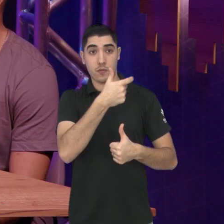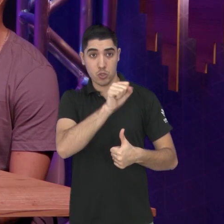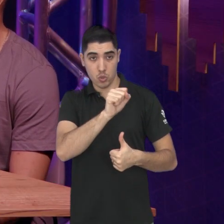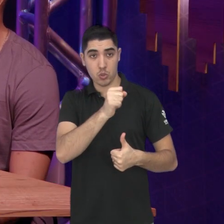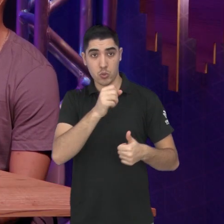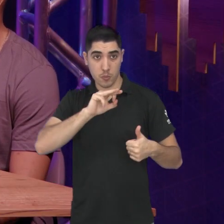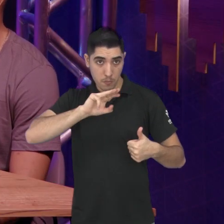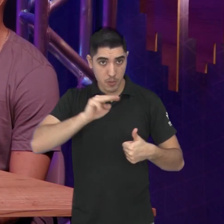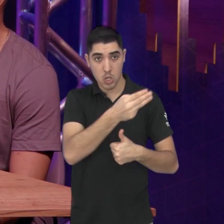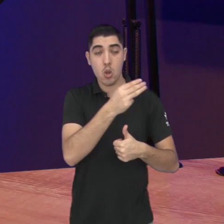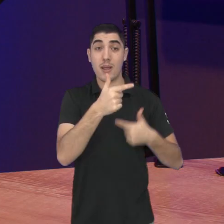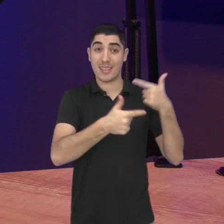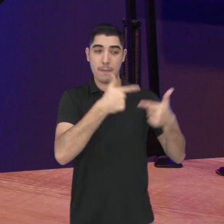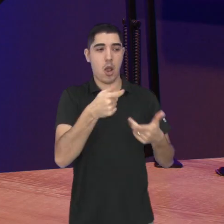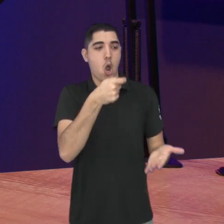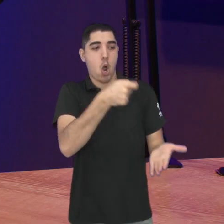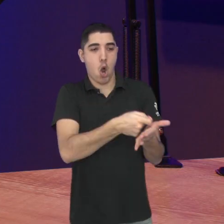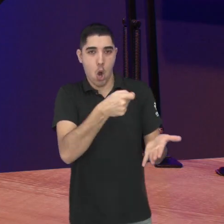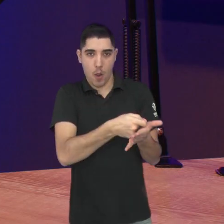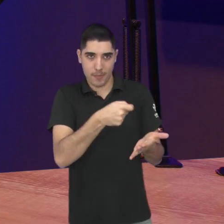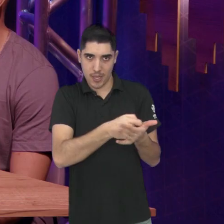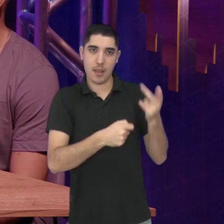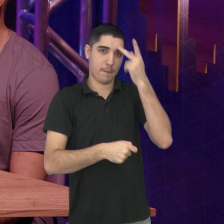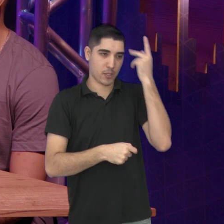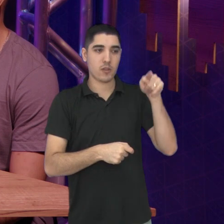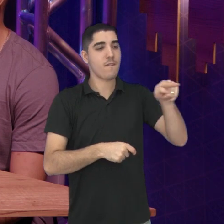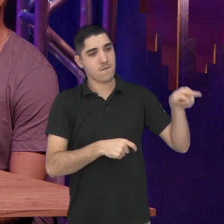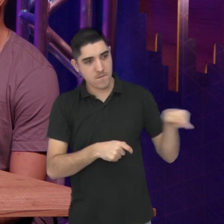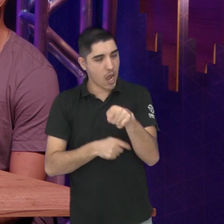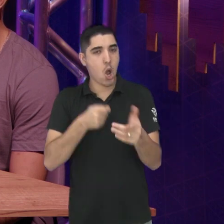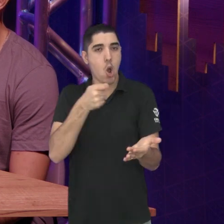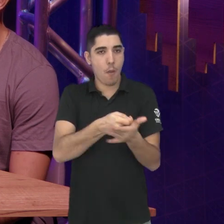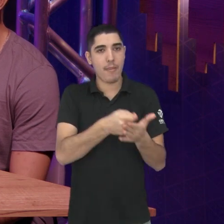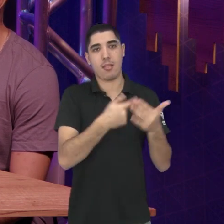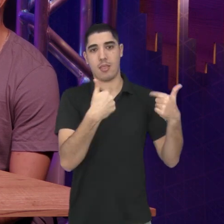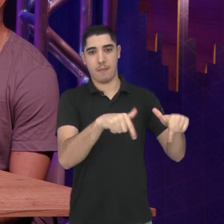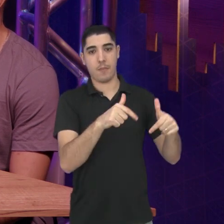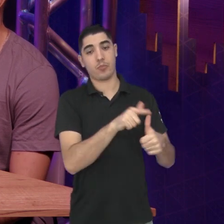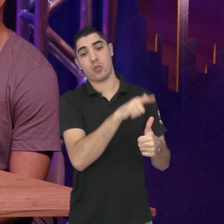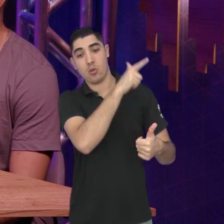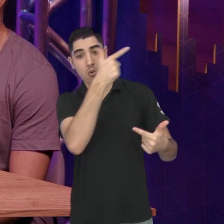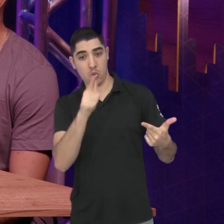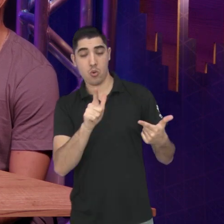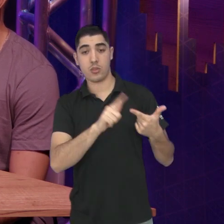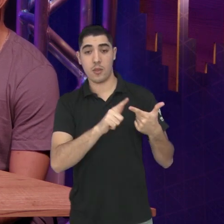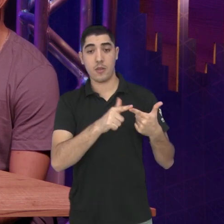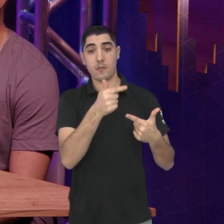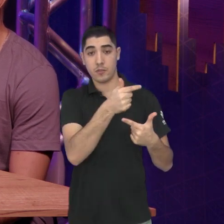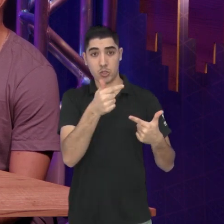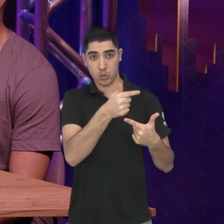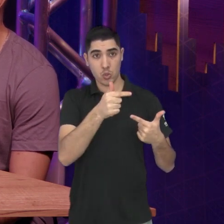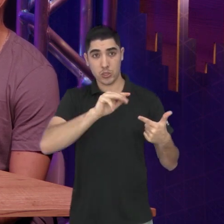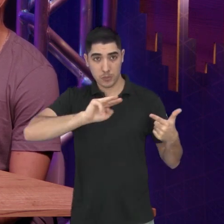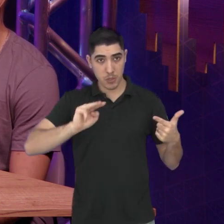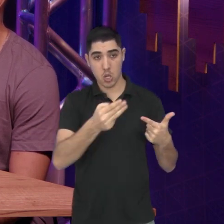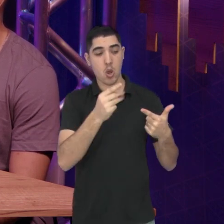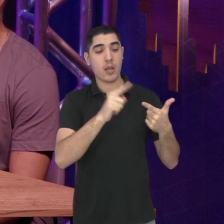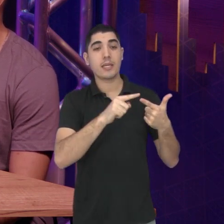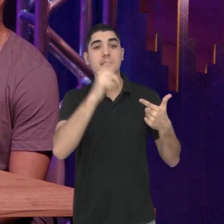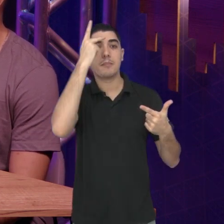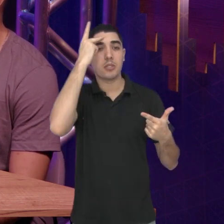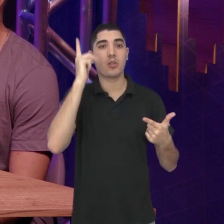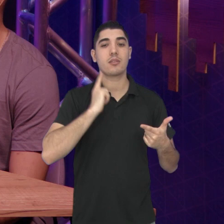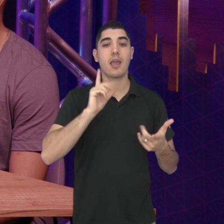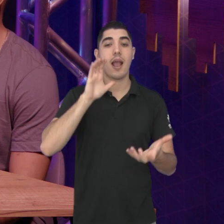28 milhões são trabalhos forçados, então são pessoas que são forçadas a trabalhar, e 22 milhões são pessoas que passam, então,